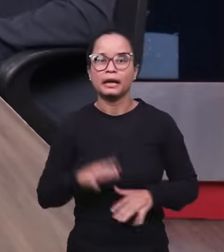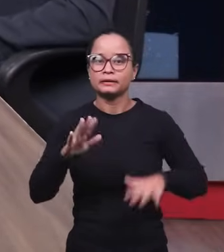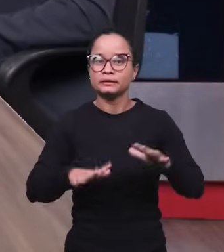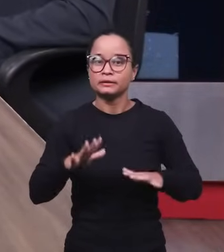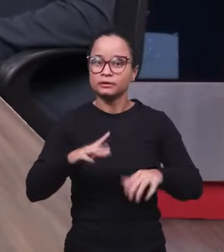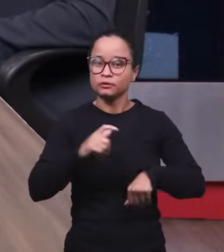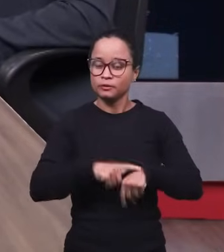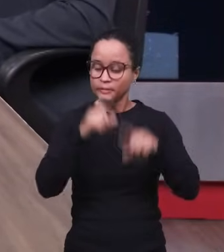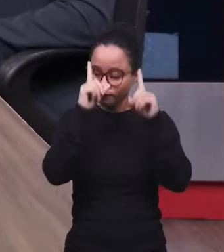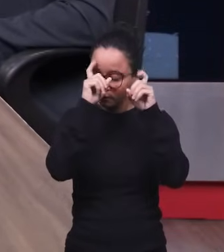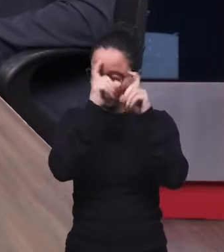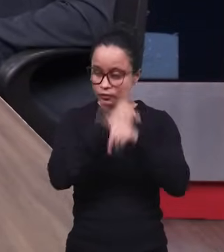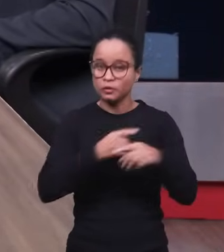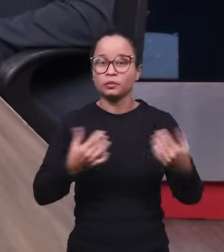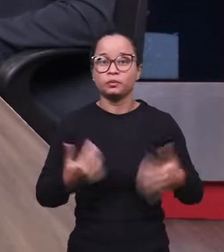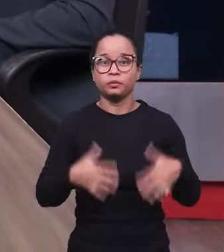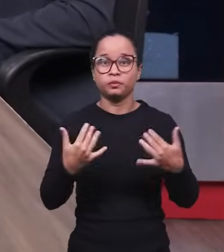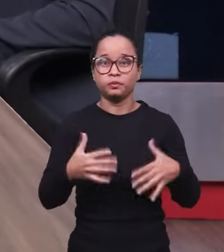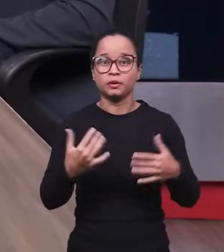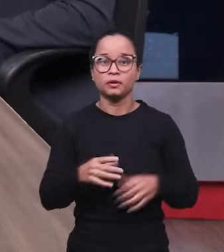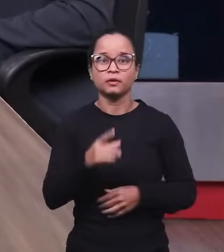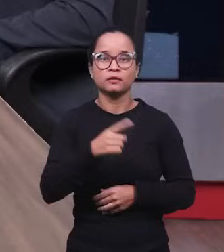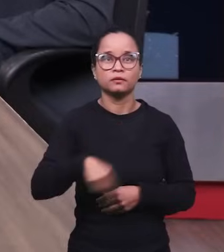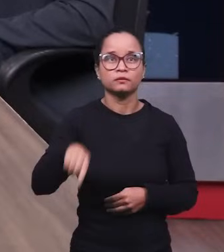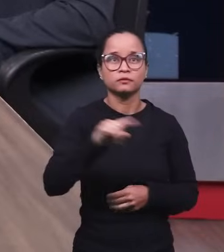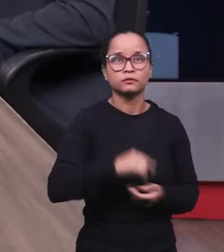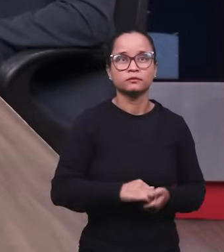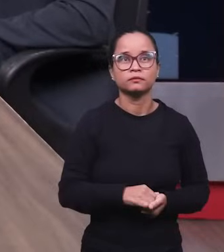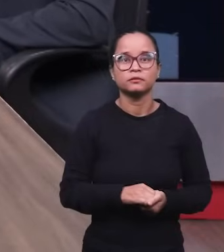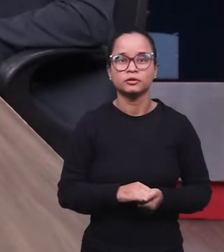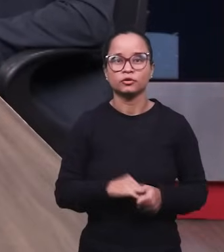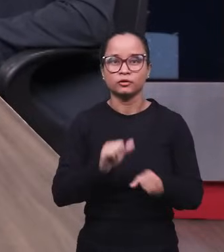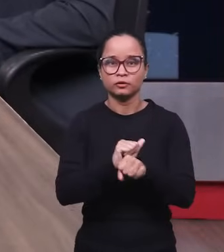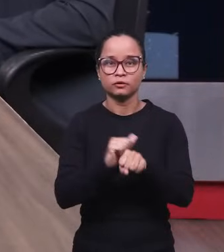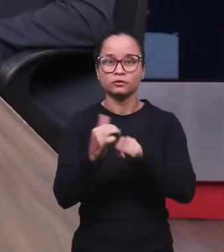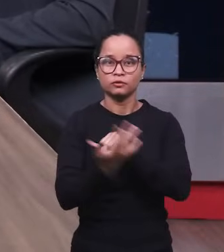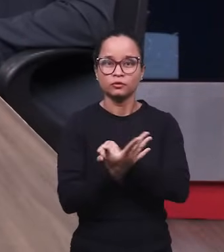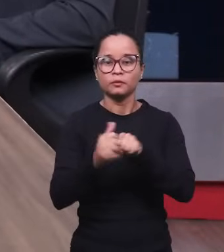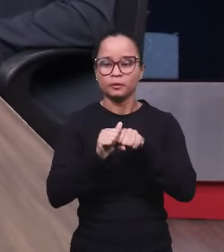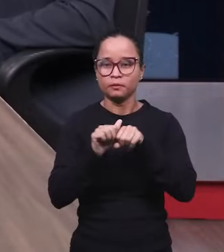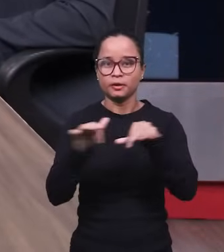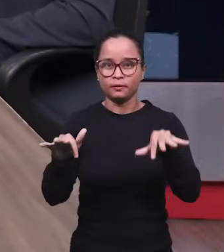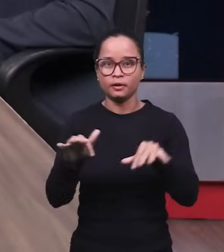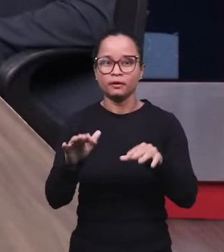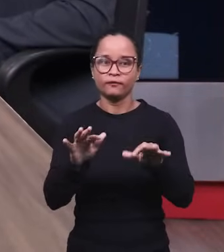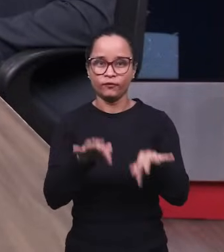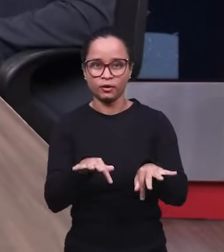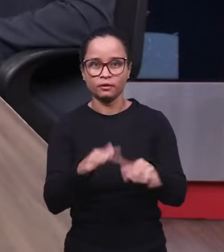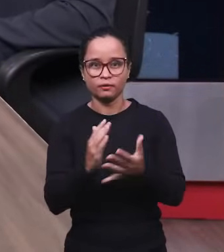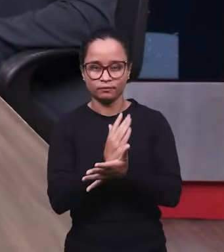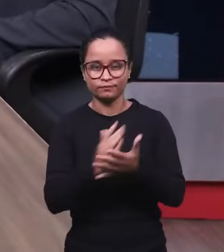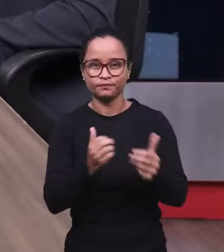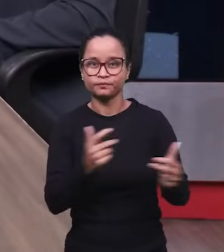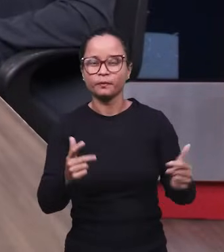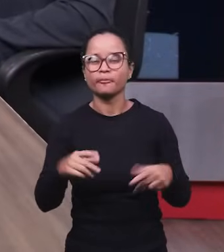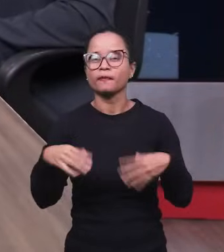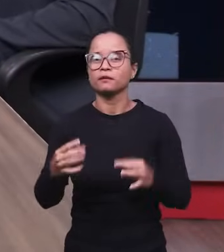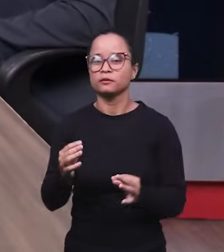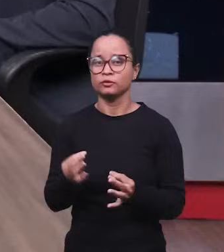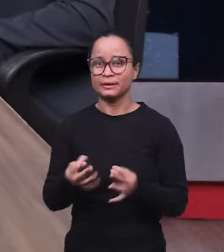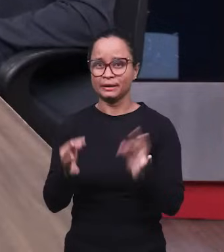até nas adversidades também. Nós saímos recentemente de uma pandemia que fez com que esse